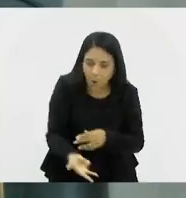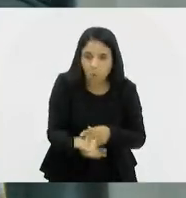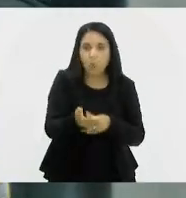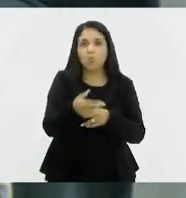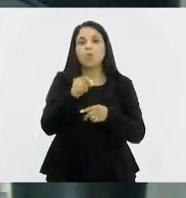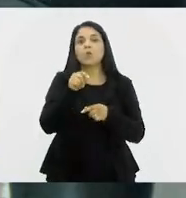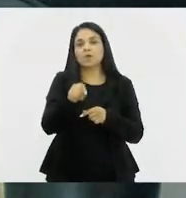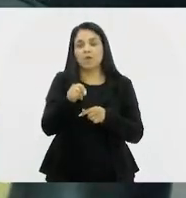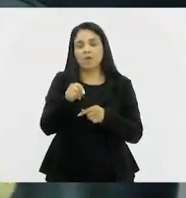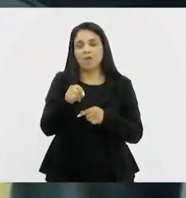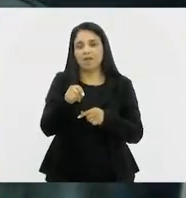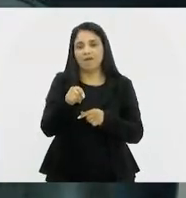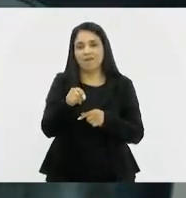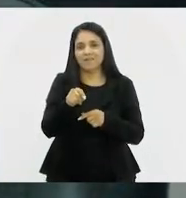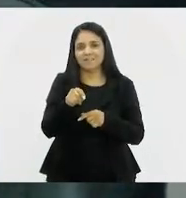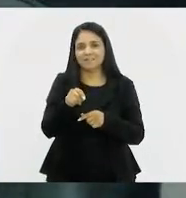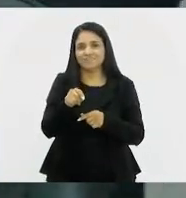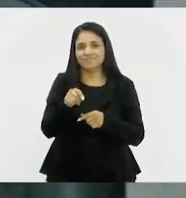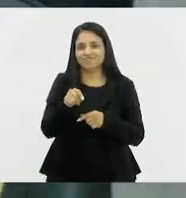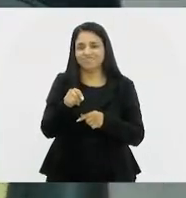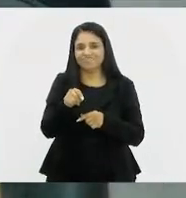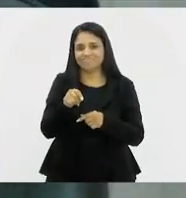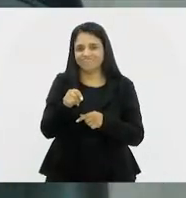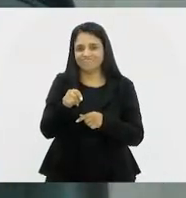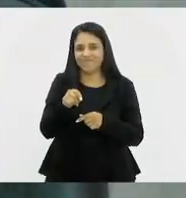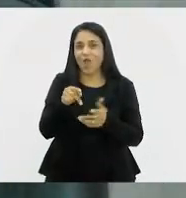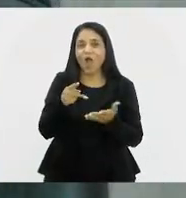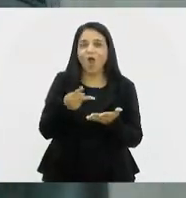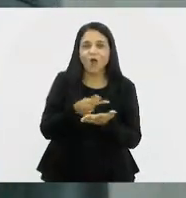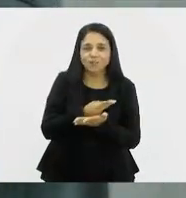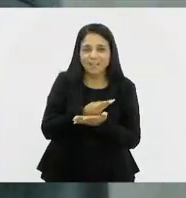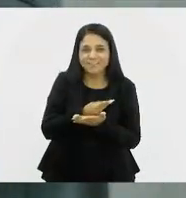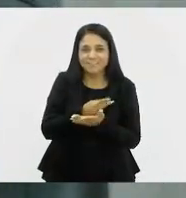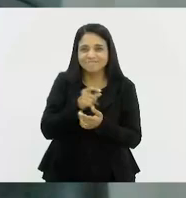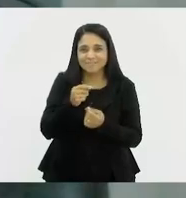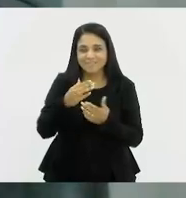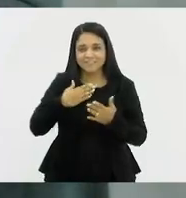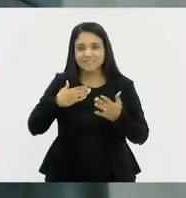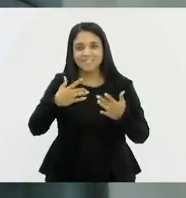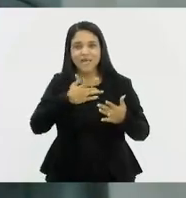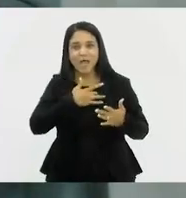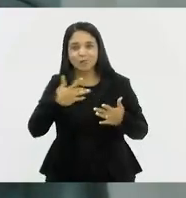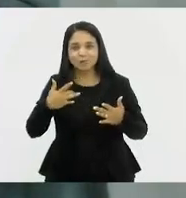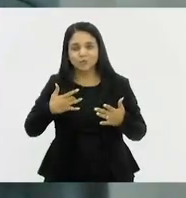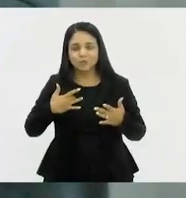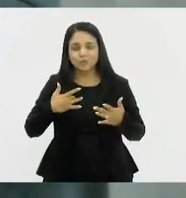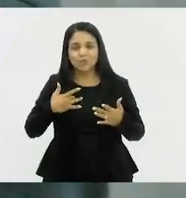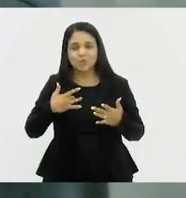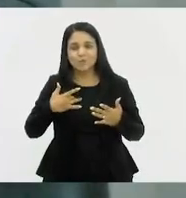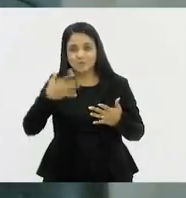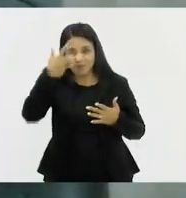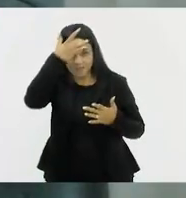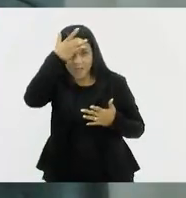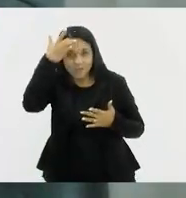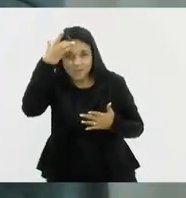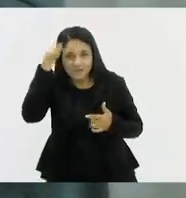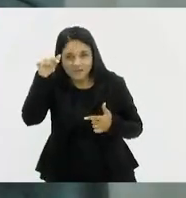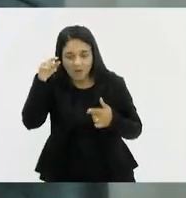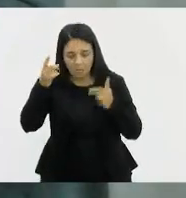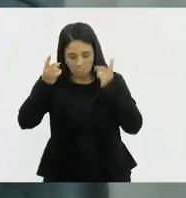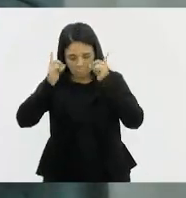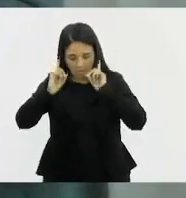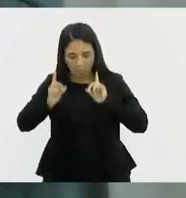num processo muito depreciativo da sua saúde mental, que pode chegar, inclusive, a uma